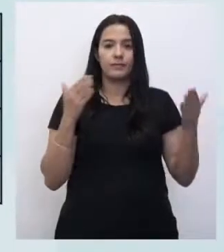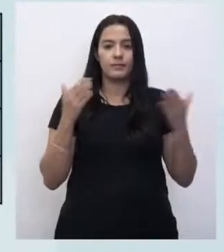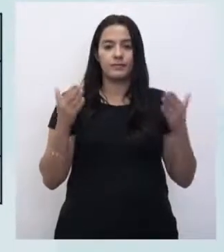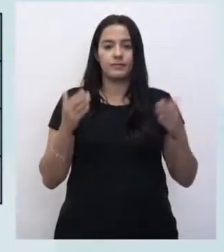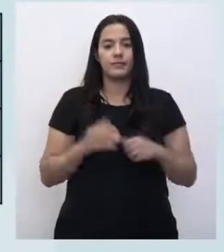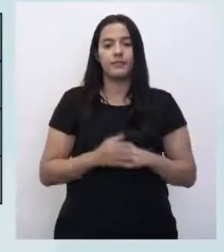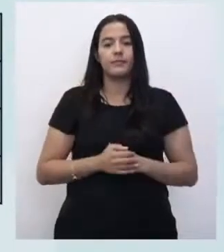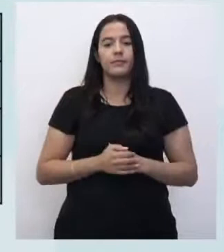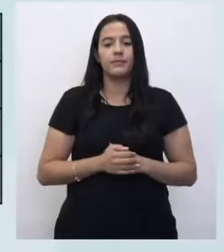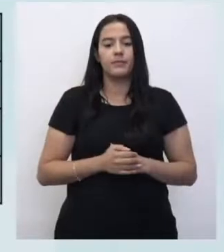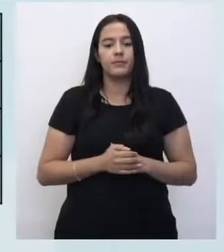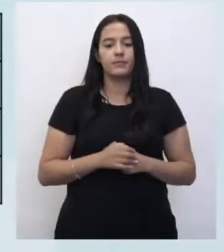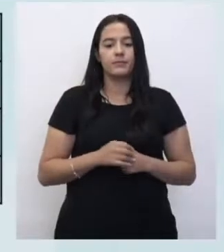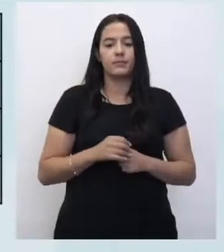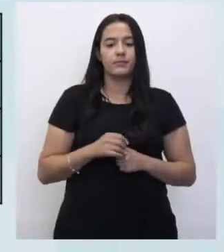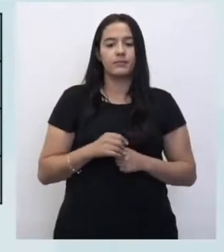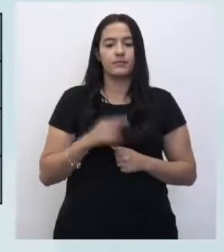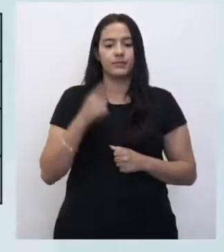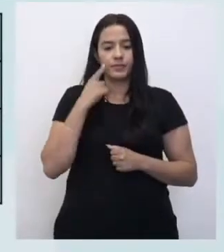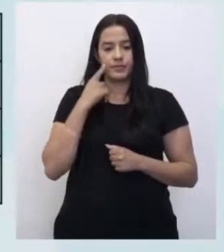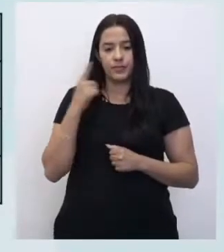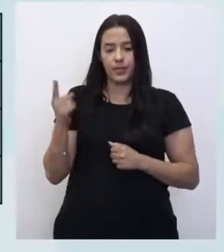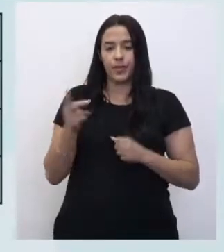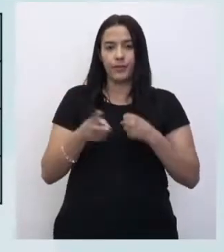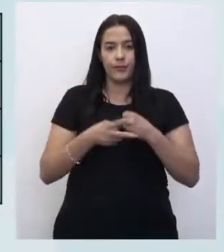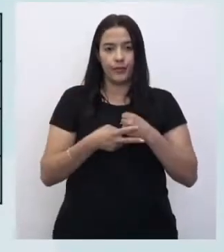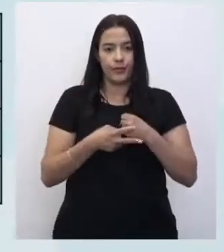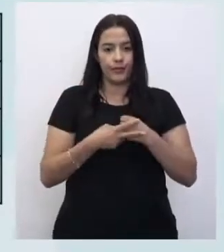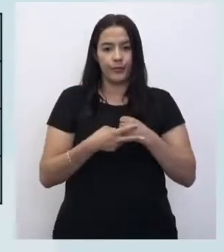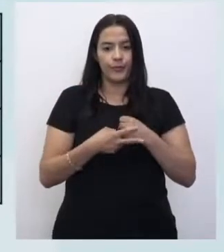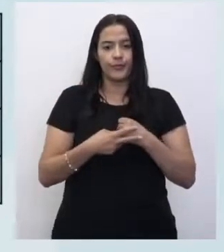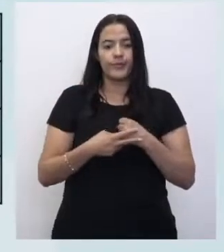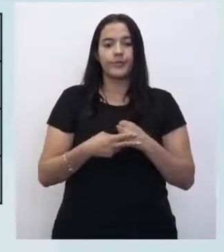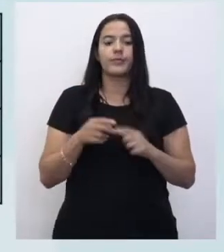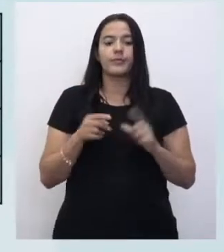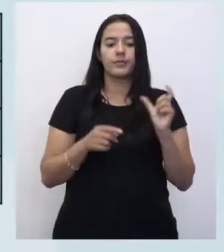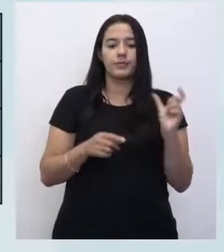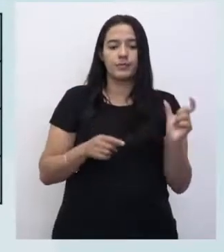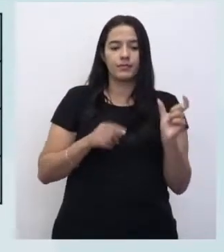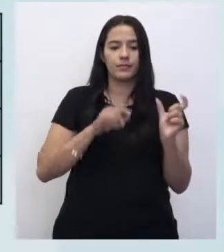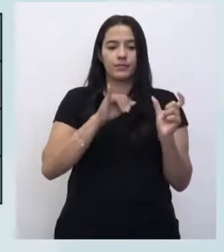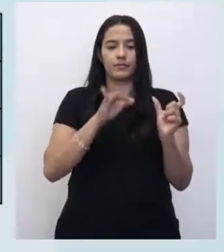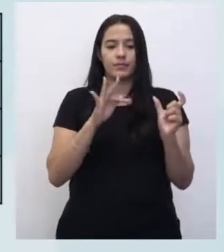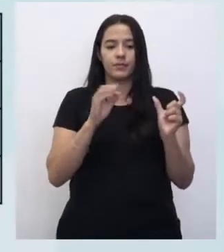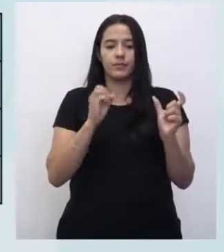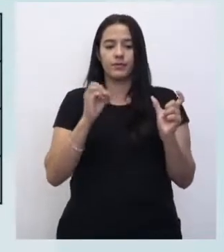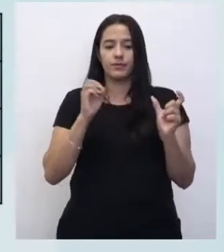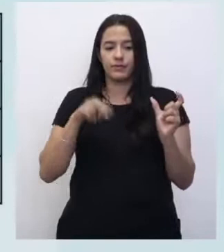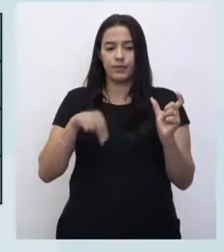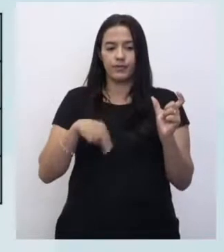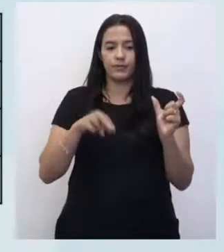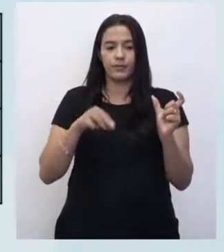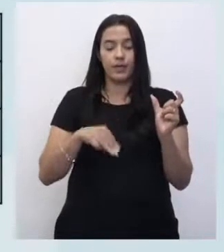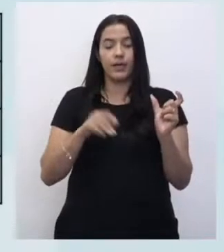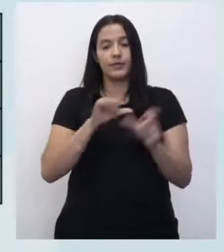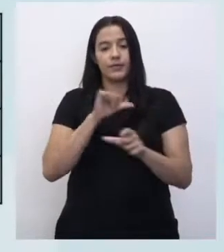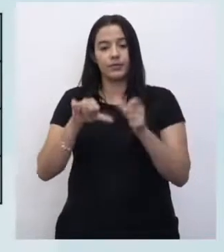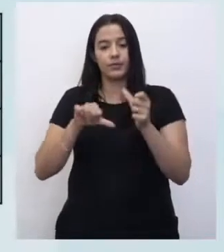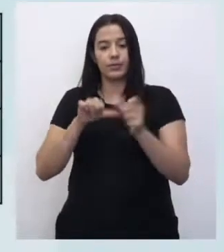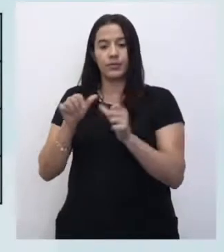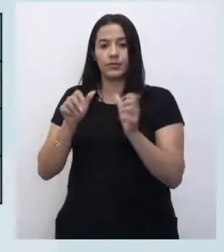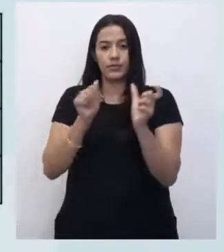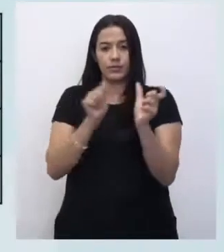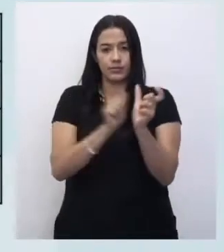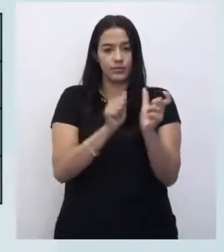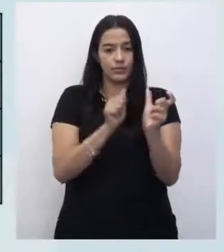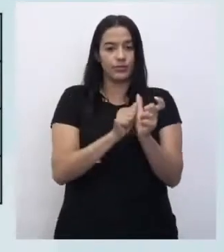agora. Ó. Inform era um verbo. Quando eu coloquei informed, eu transformei ele num adjetivo, né? Informado,